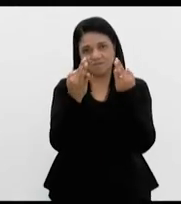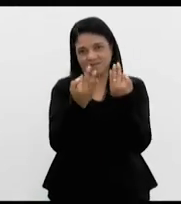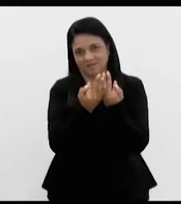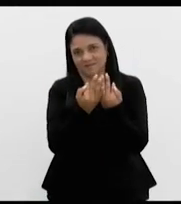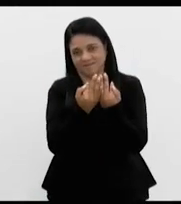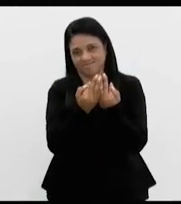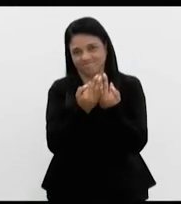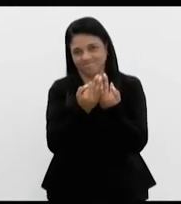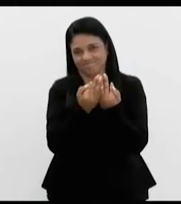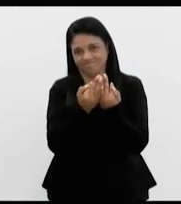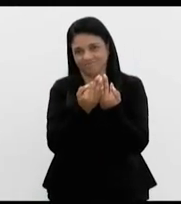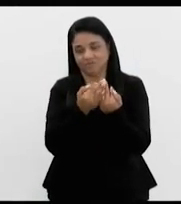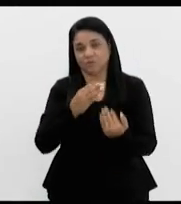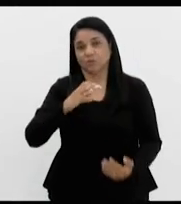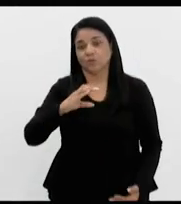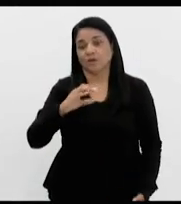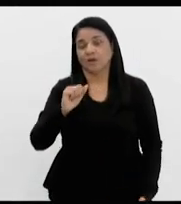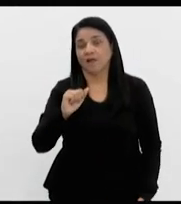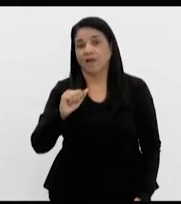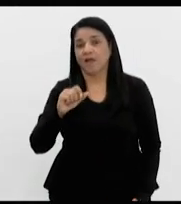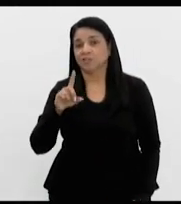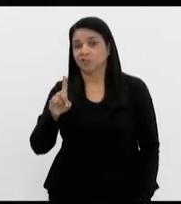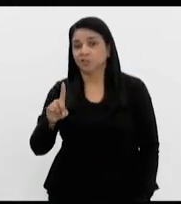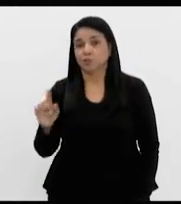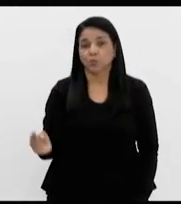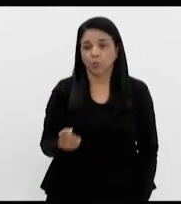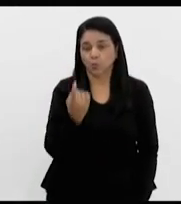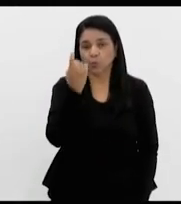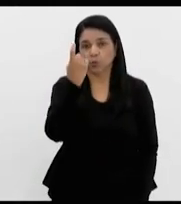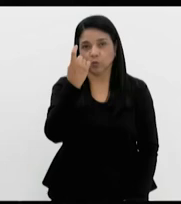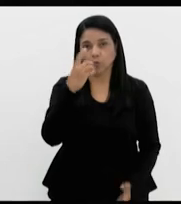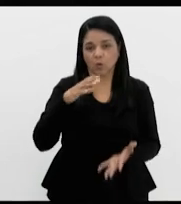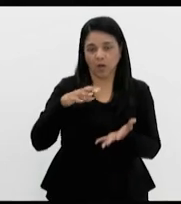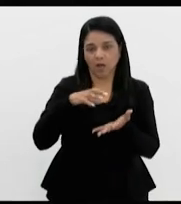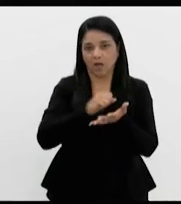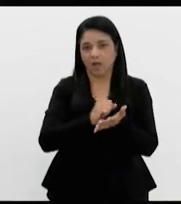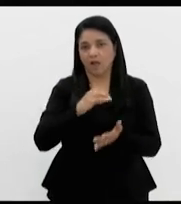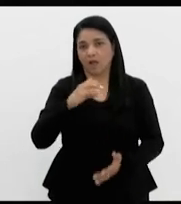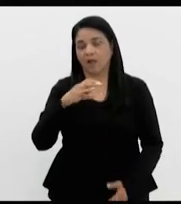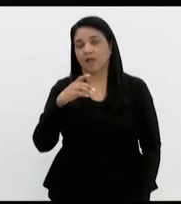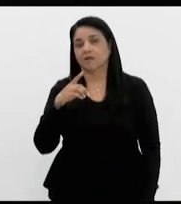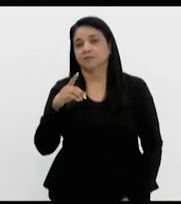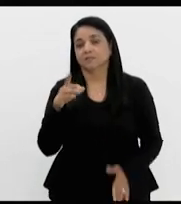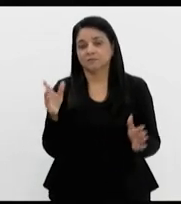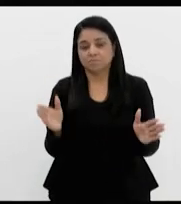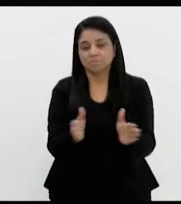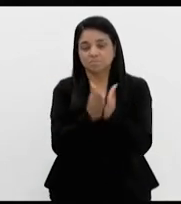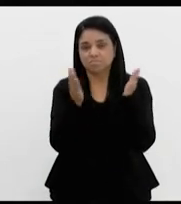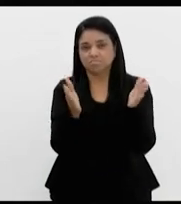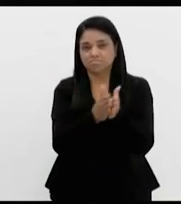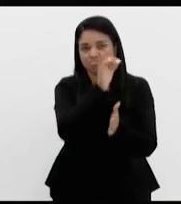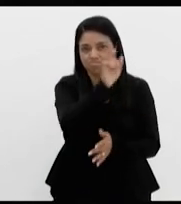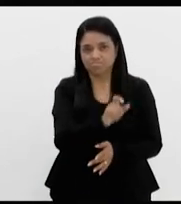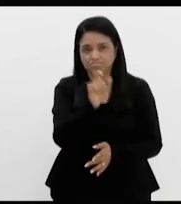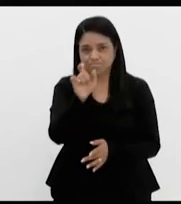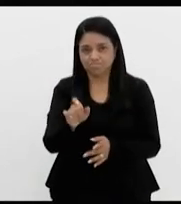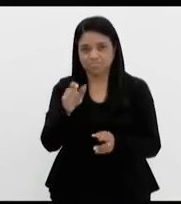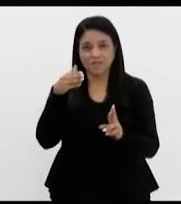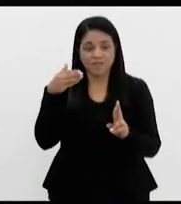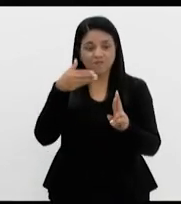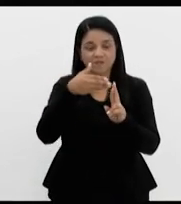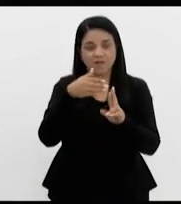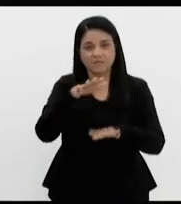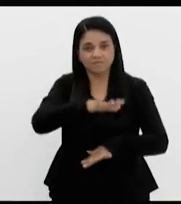que estão no CadÚnico, que é o Cadastro Único das Pessoas Empobrecidas referenciadas no